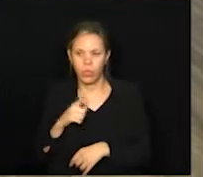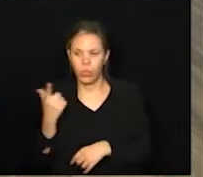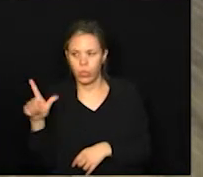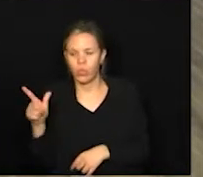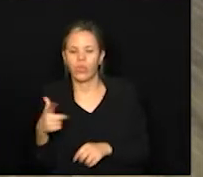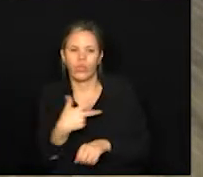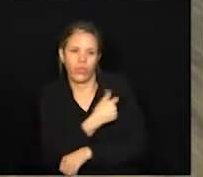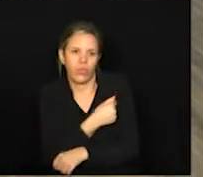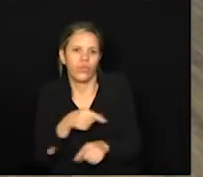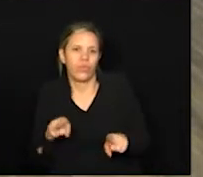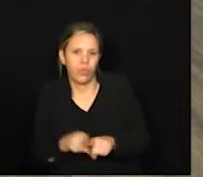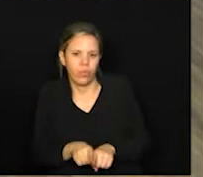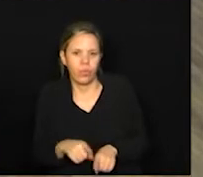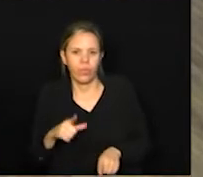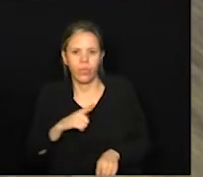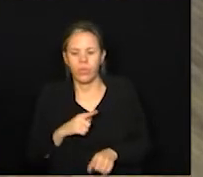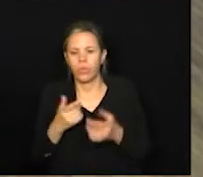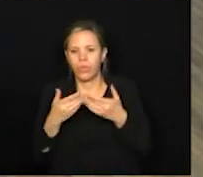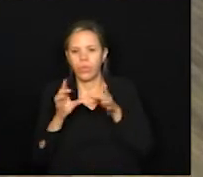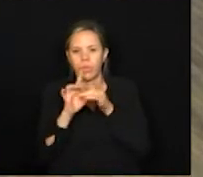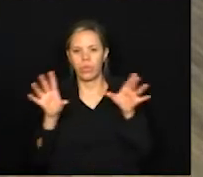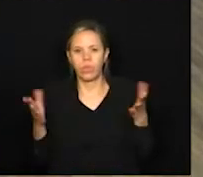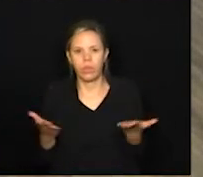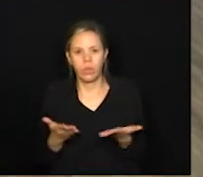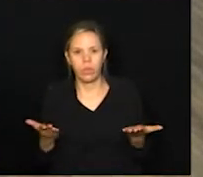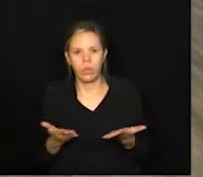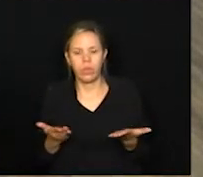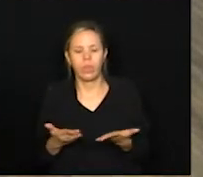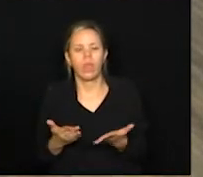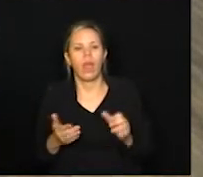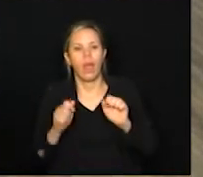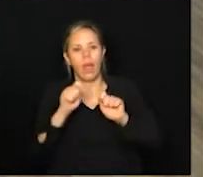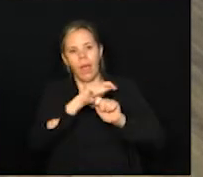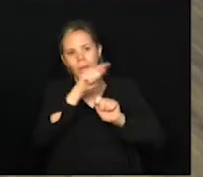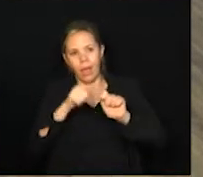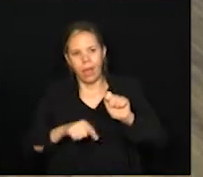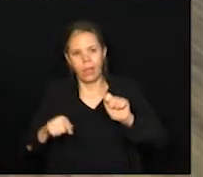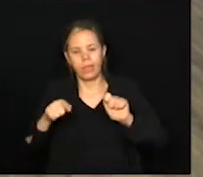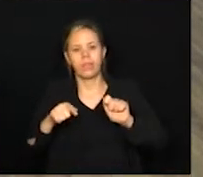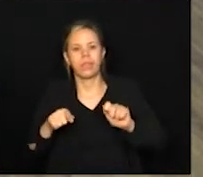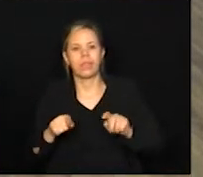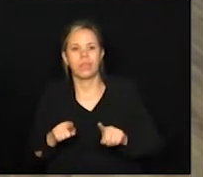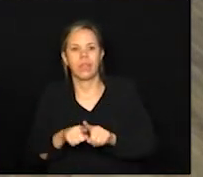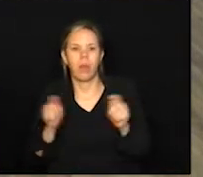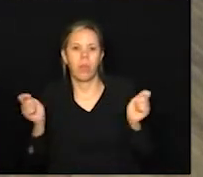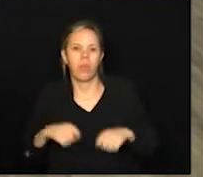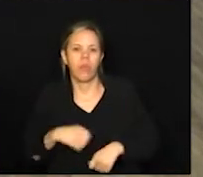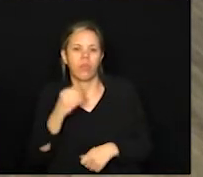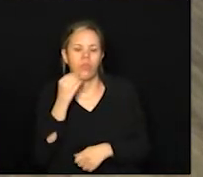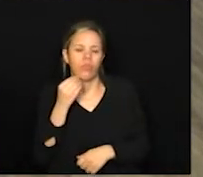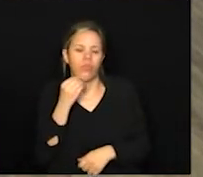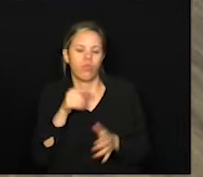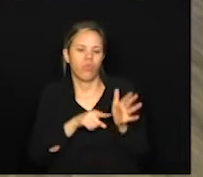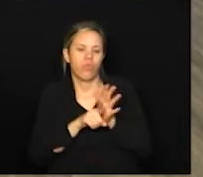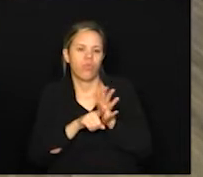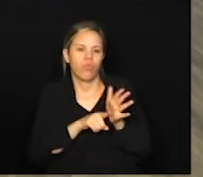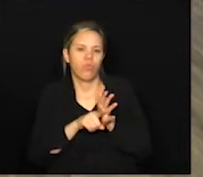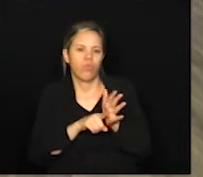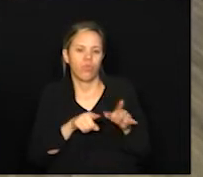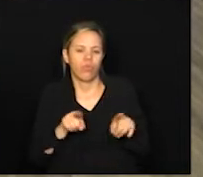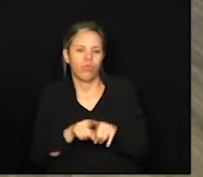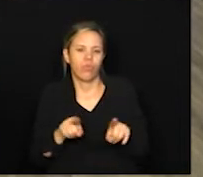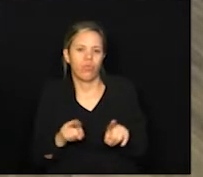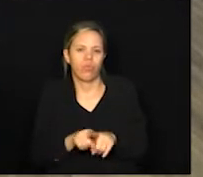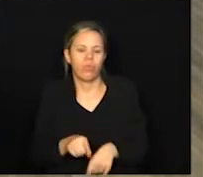outras vacinas também à disposição, atualmente a AstraZeneca, exatamente, né? E essa possibilidade desse estudo também